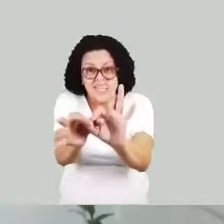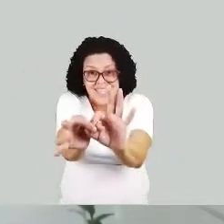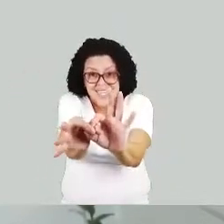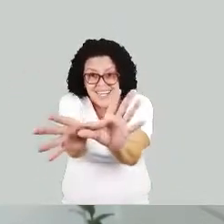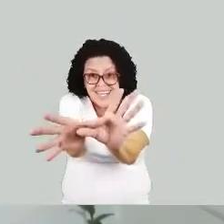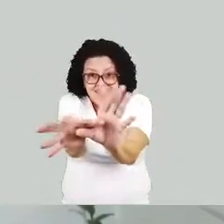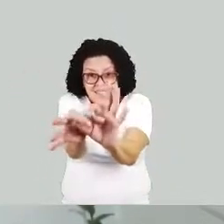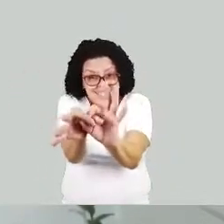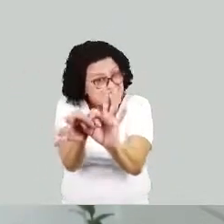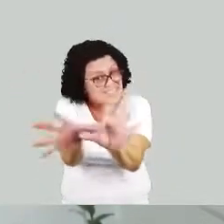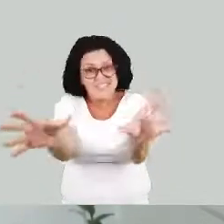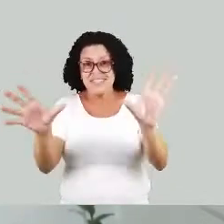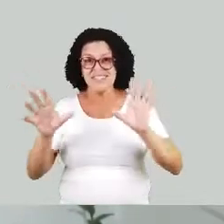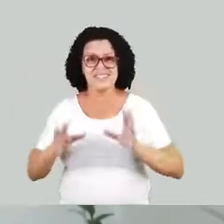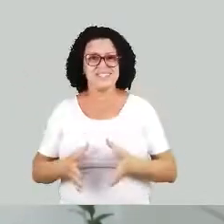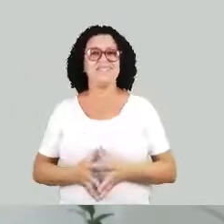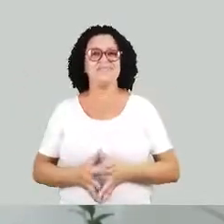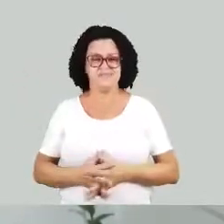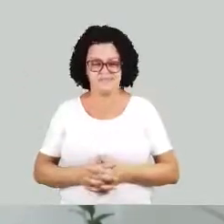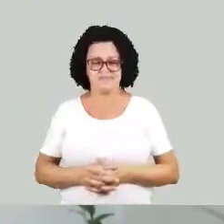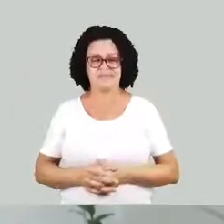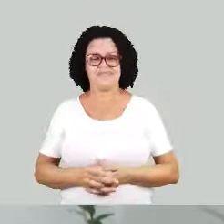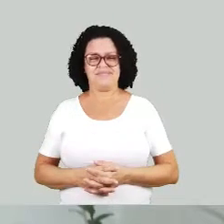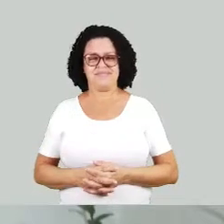esse sentimento.